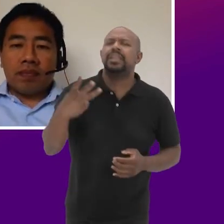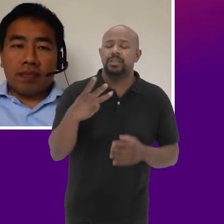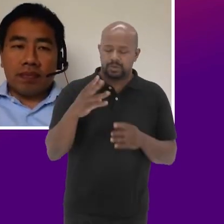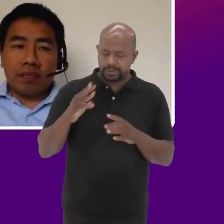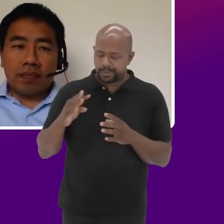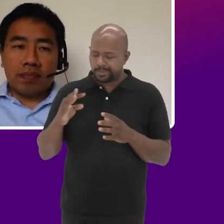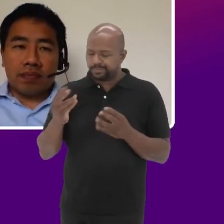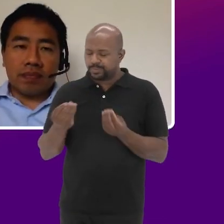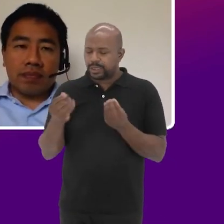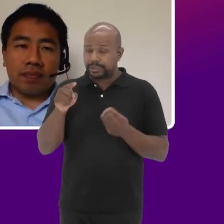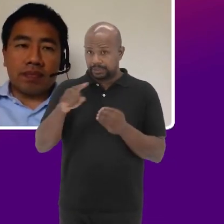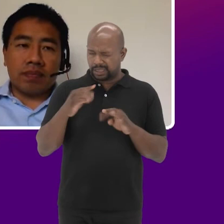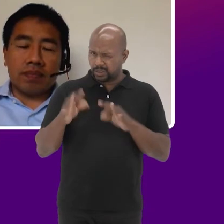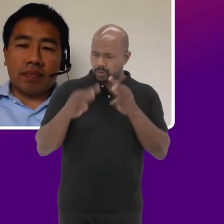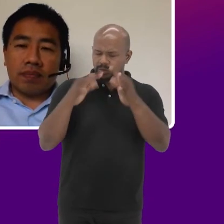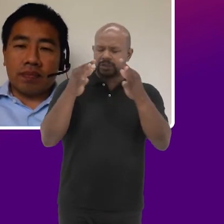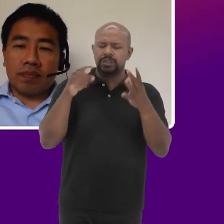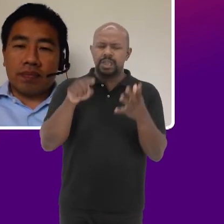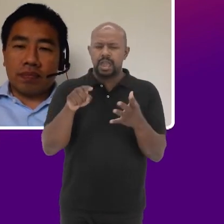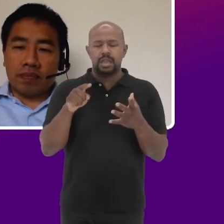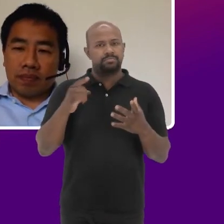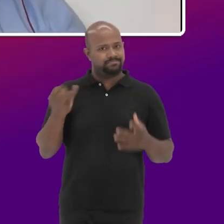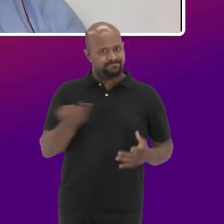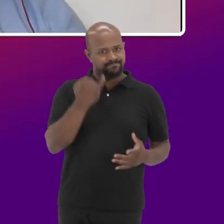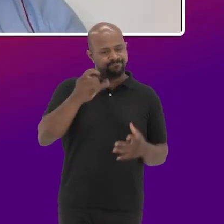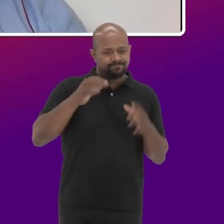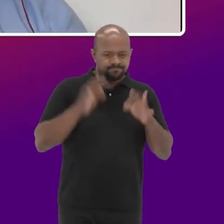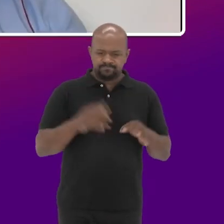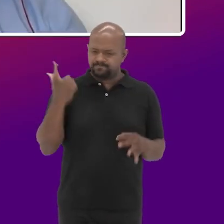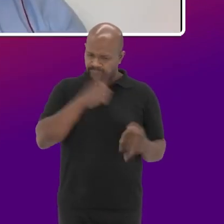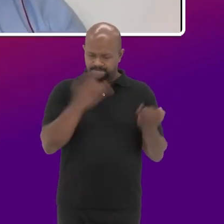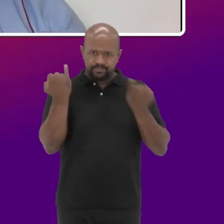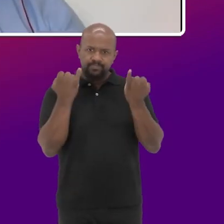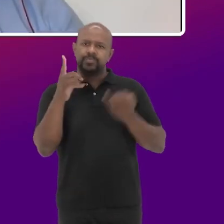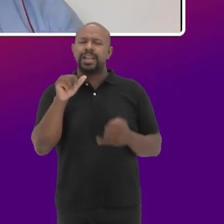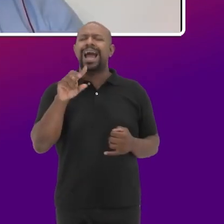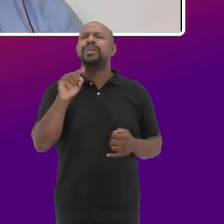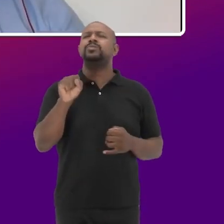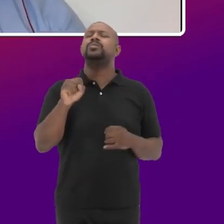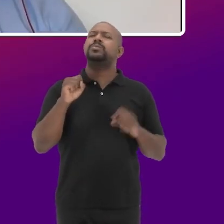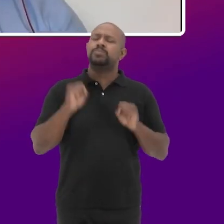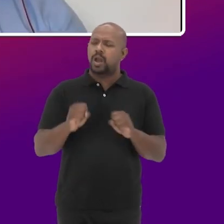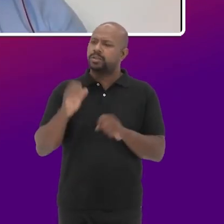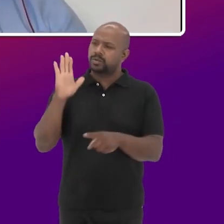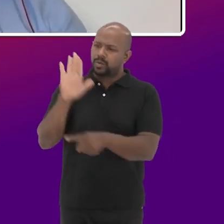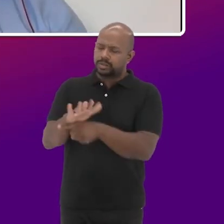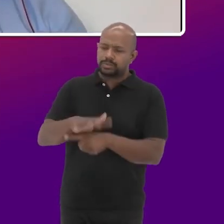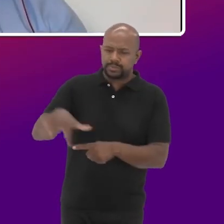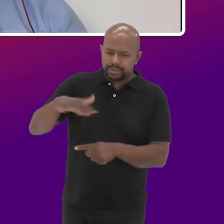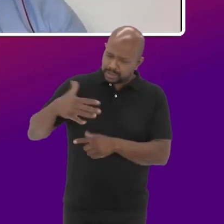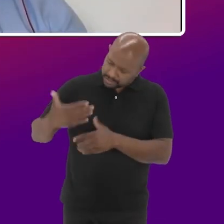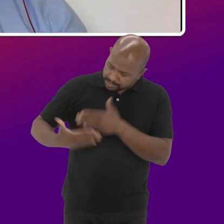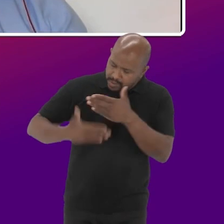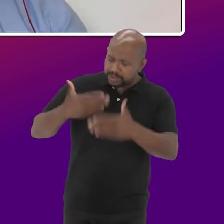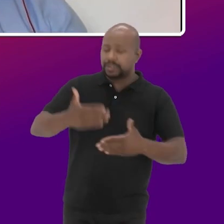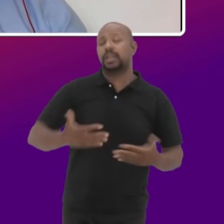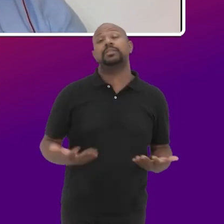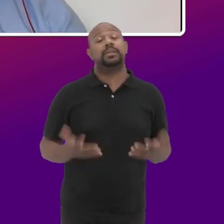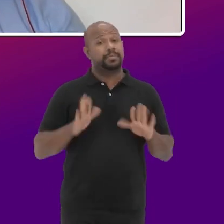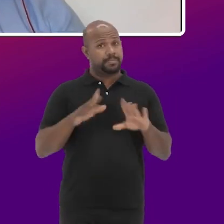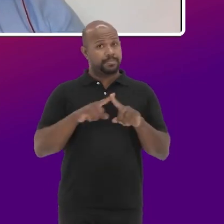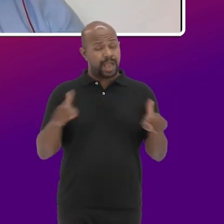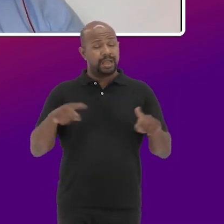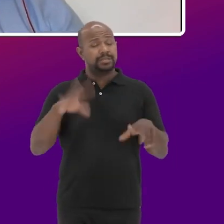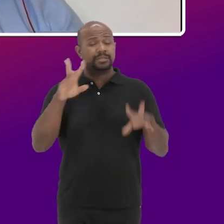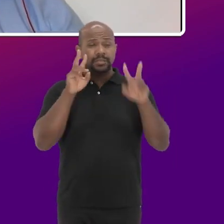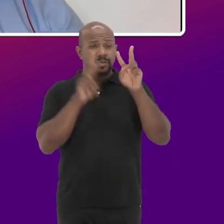ali, com essa tua tecnologia, uma importante detentora de dados, pode contribuir nesse processo, né?